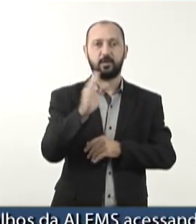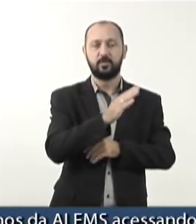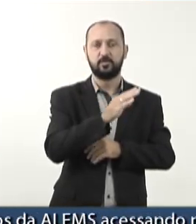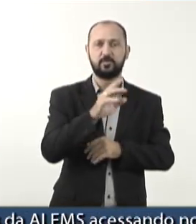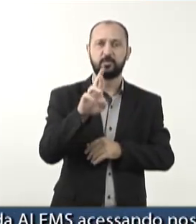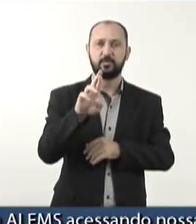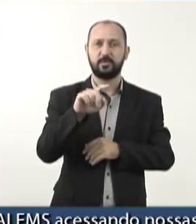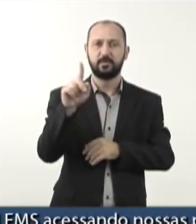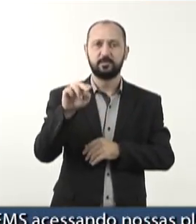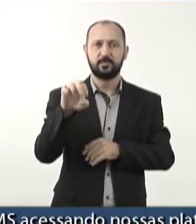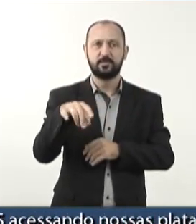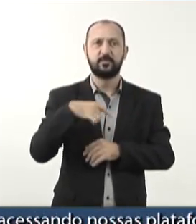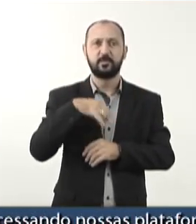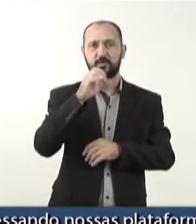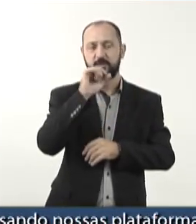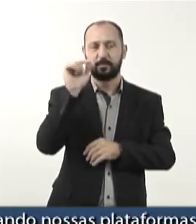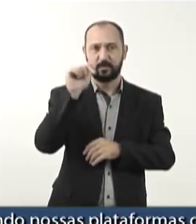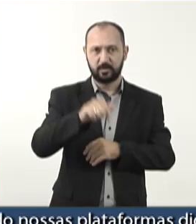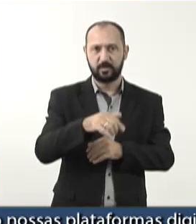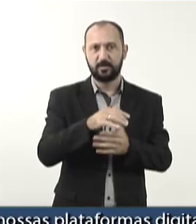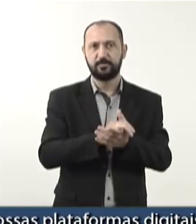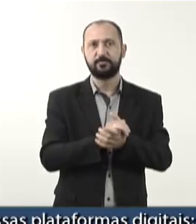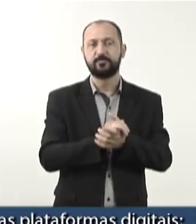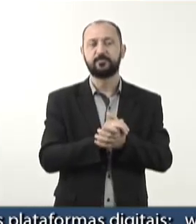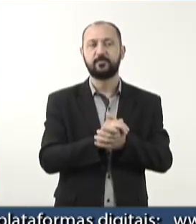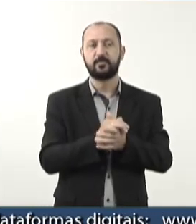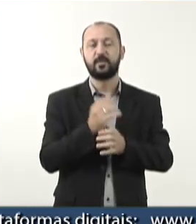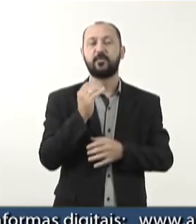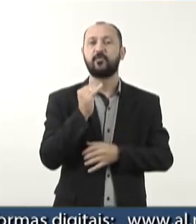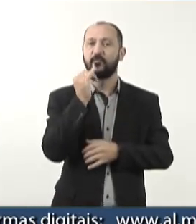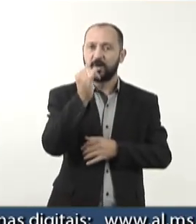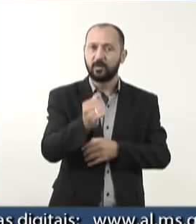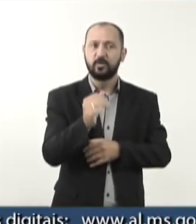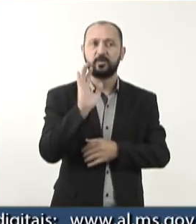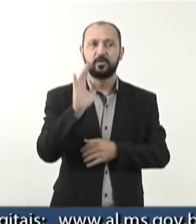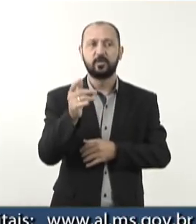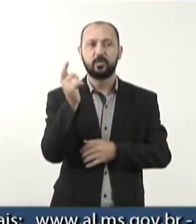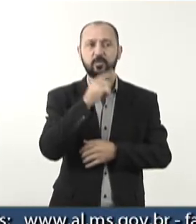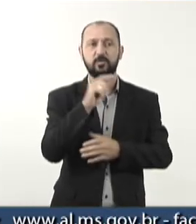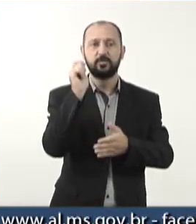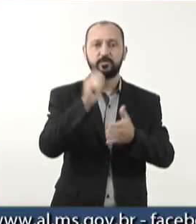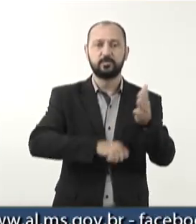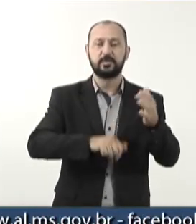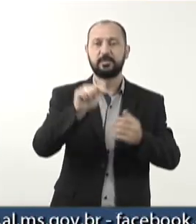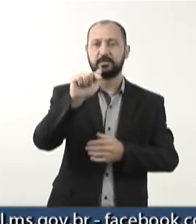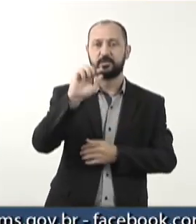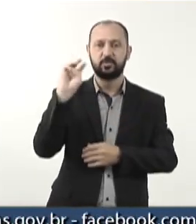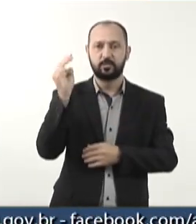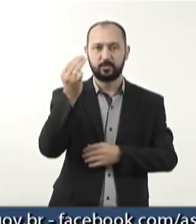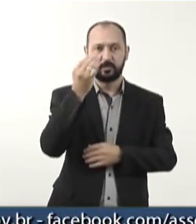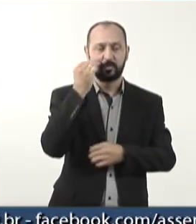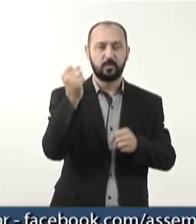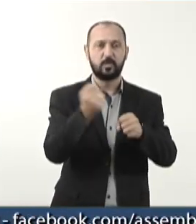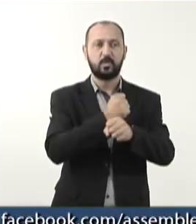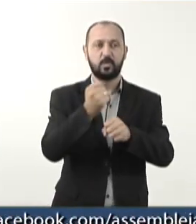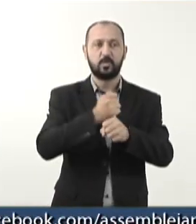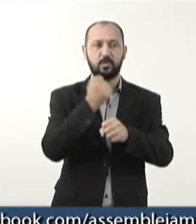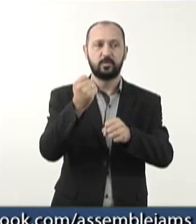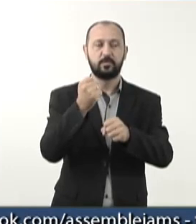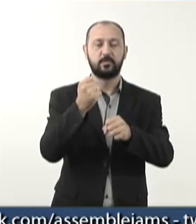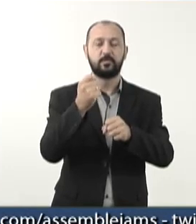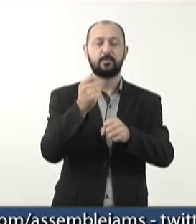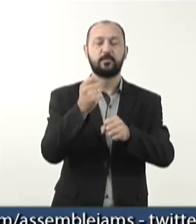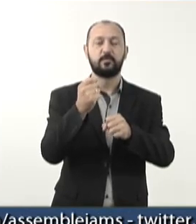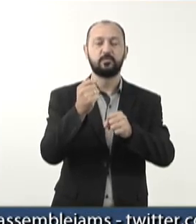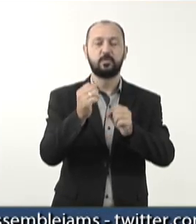sábado na convenção e disse lá que arrumou uma emenda de 7 milhões para construir um posto de